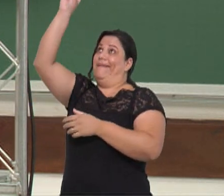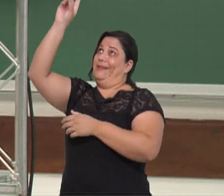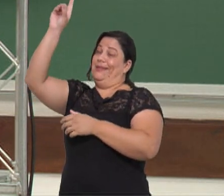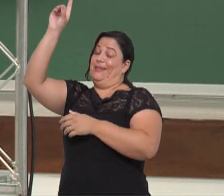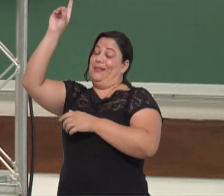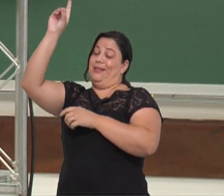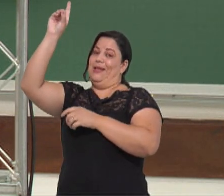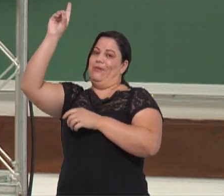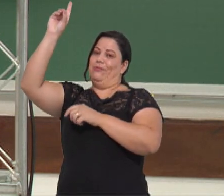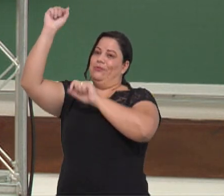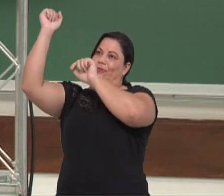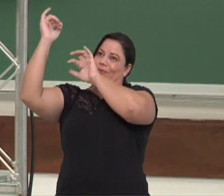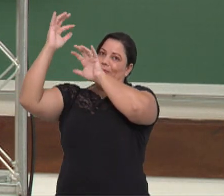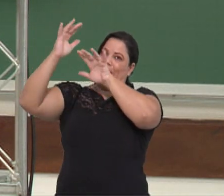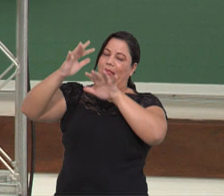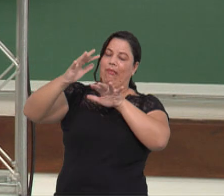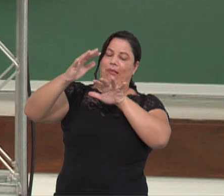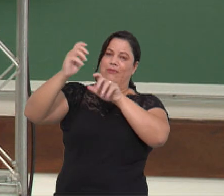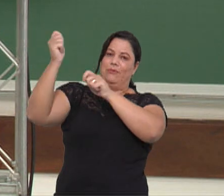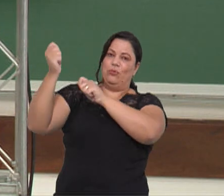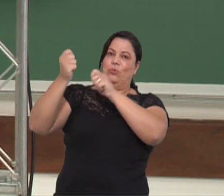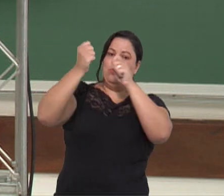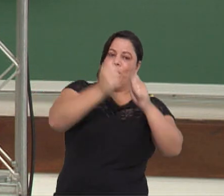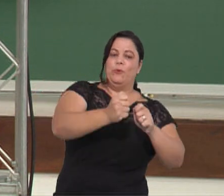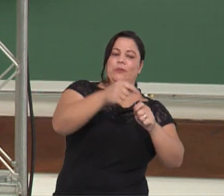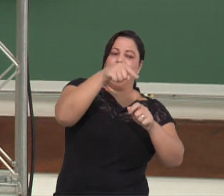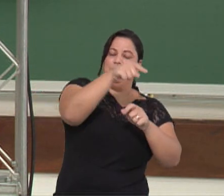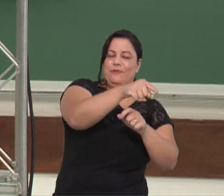muitos, e eu tenho que